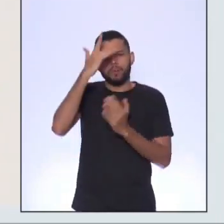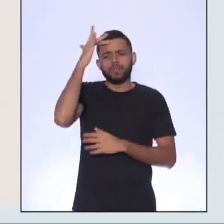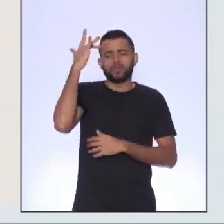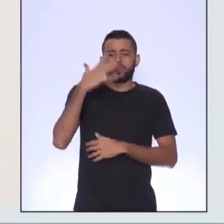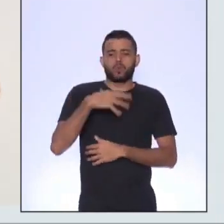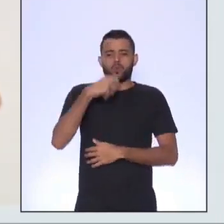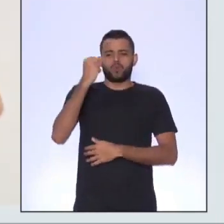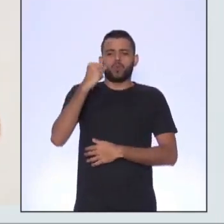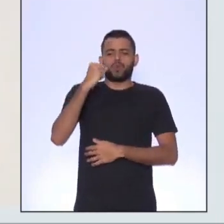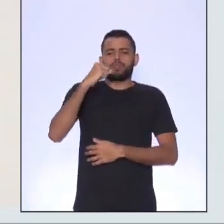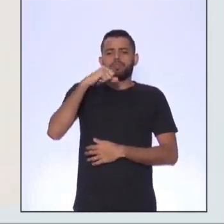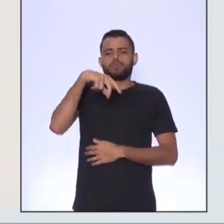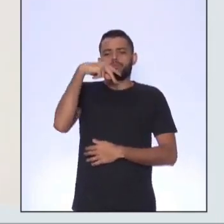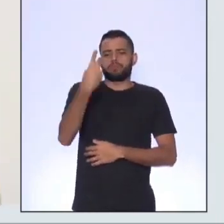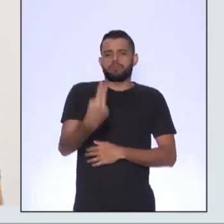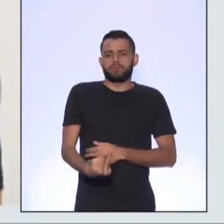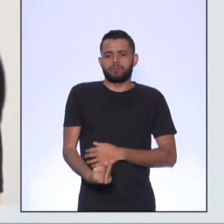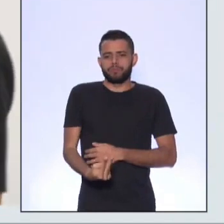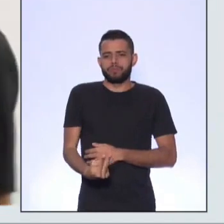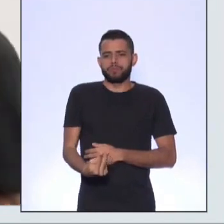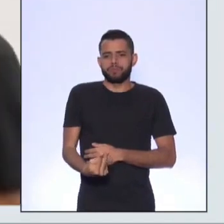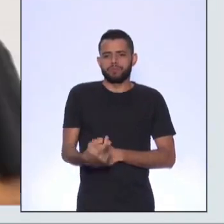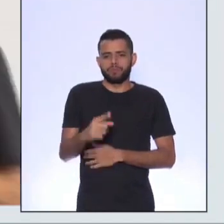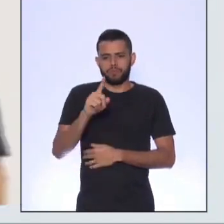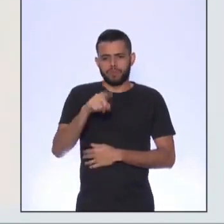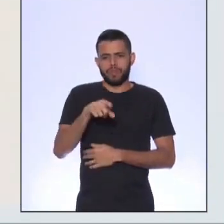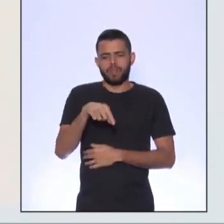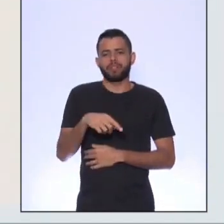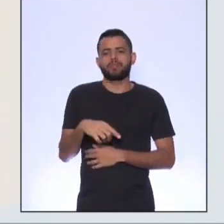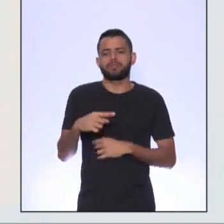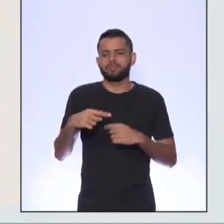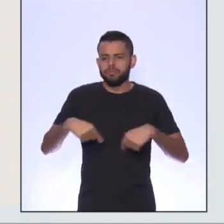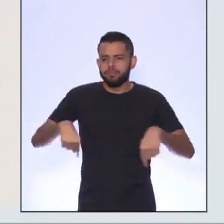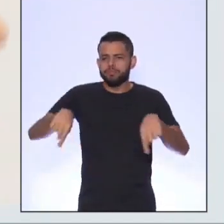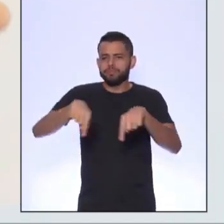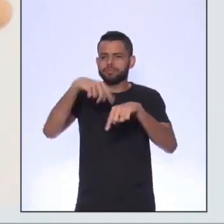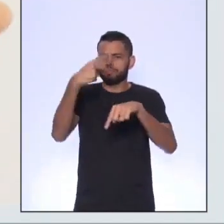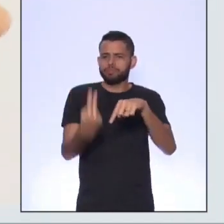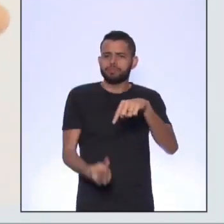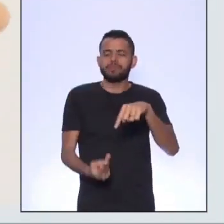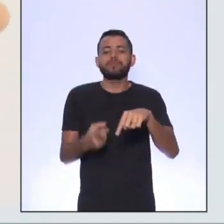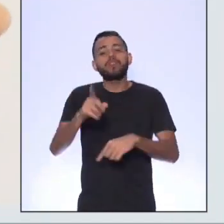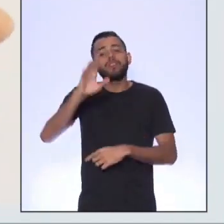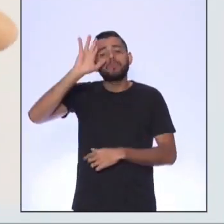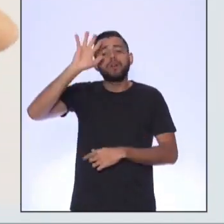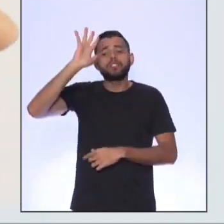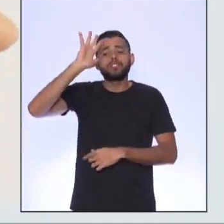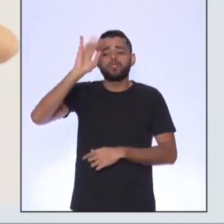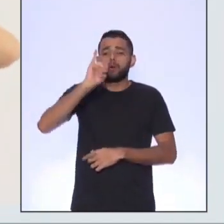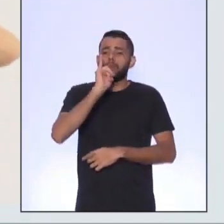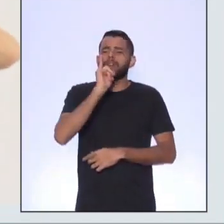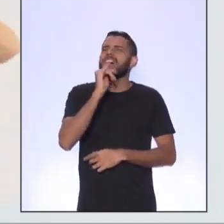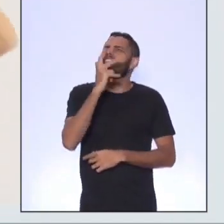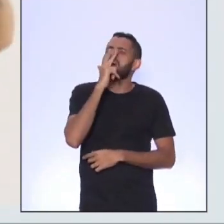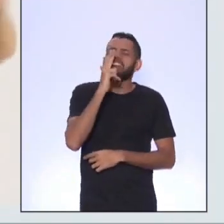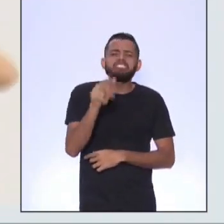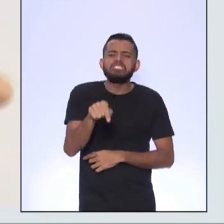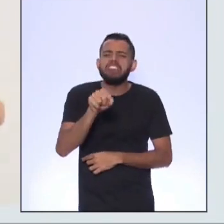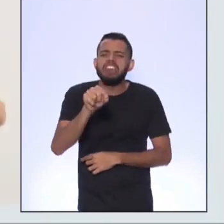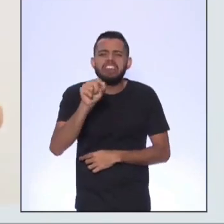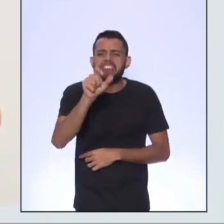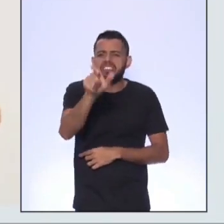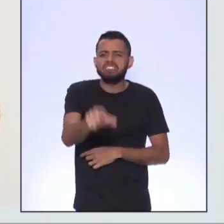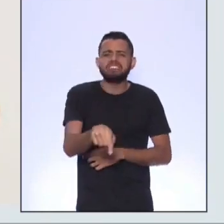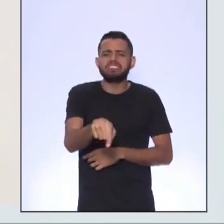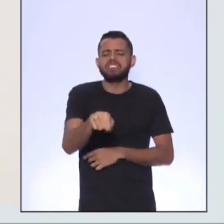suicidou se jogando na lagoa, né? Rodrigo de Freitas, e aí ele imaginou, quem seria